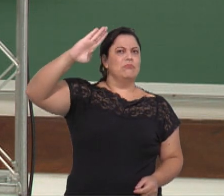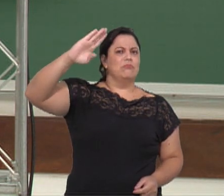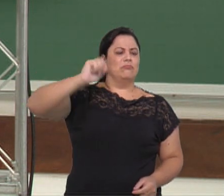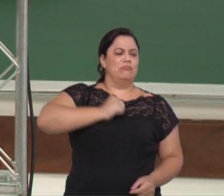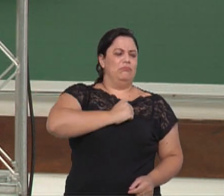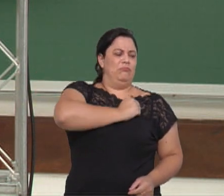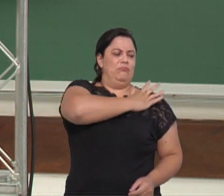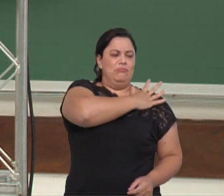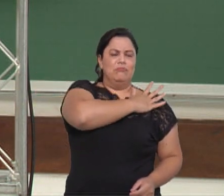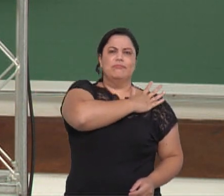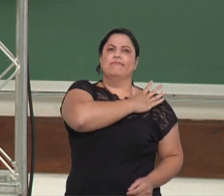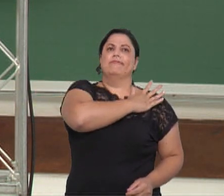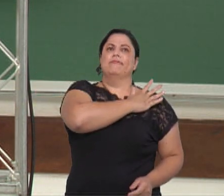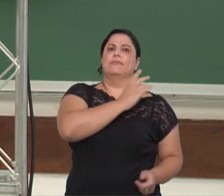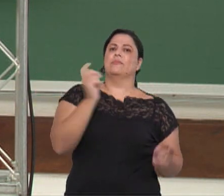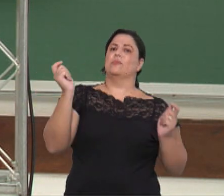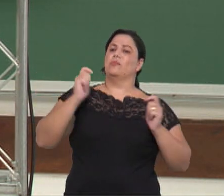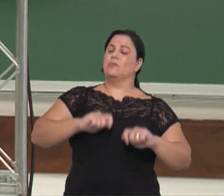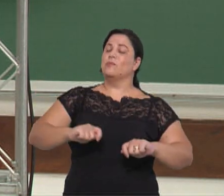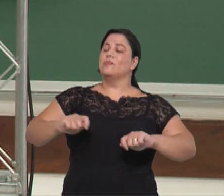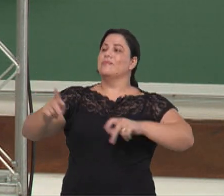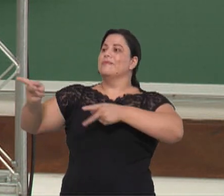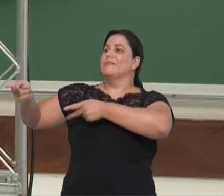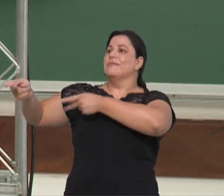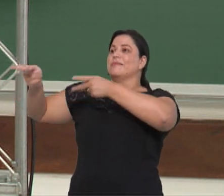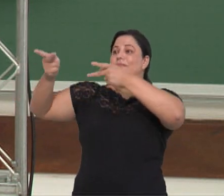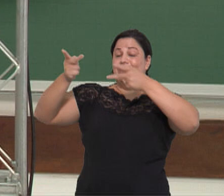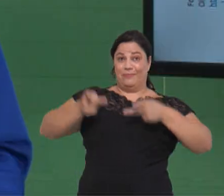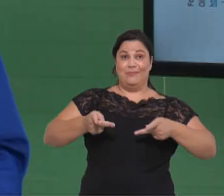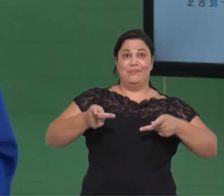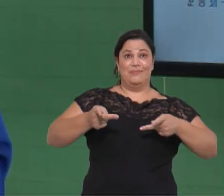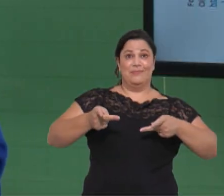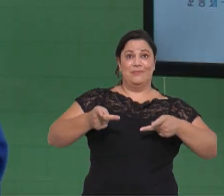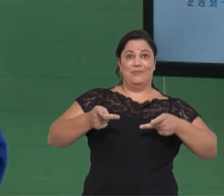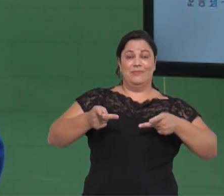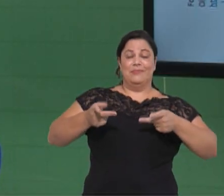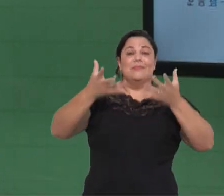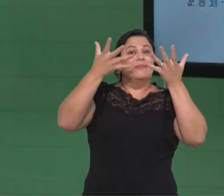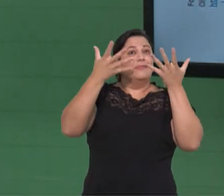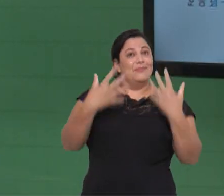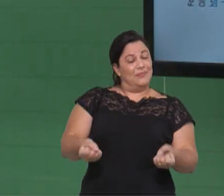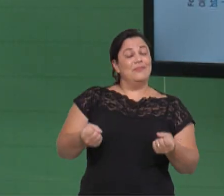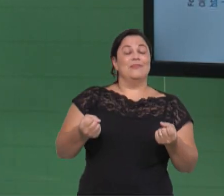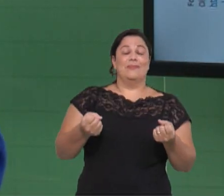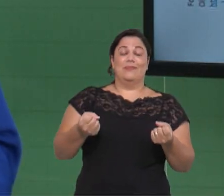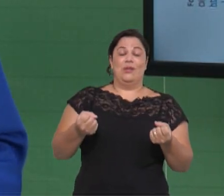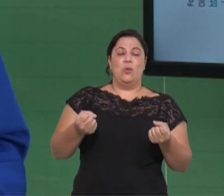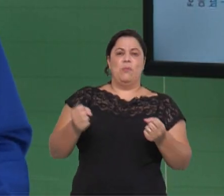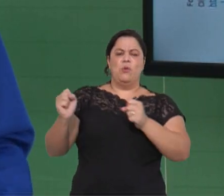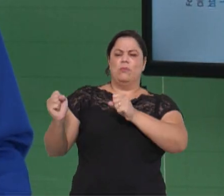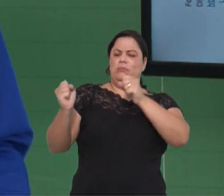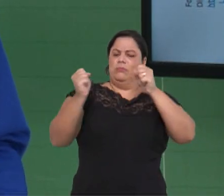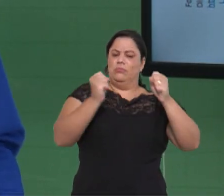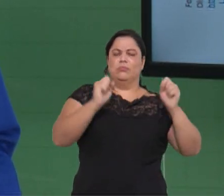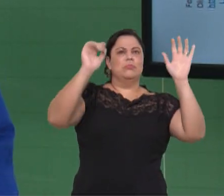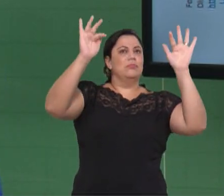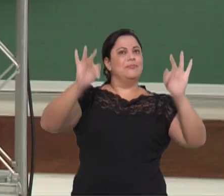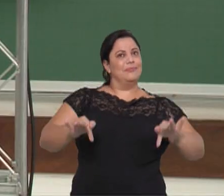pela burguesia, que se via ameaçada agora pelo próprio povo, a assumir o poder e colocar fim à Revolução